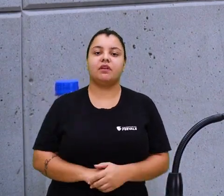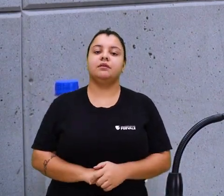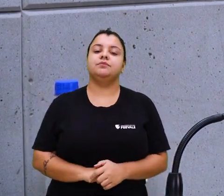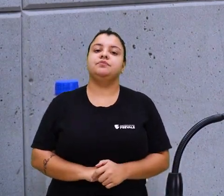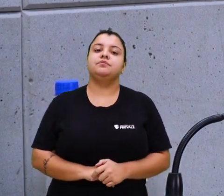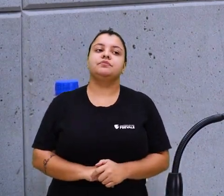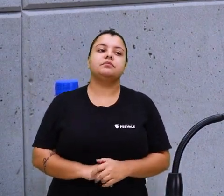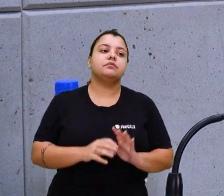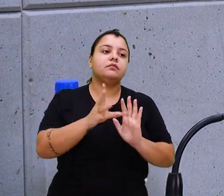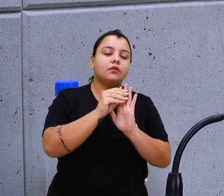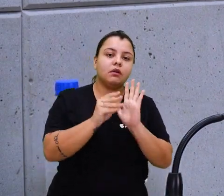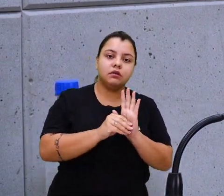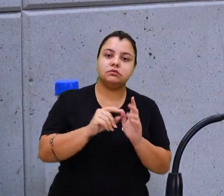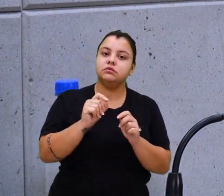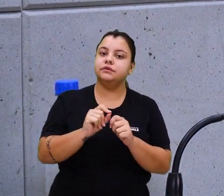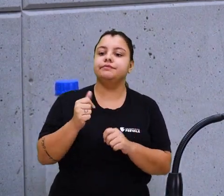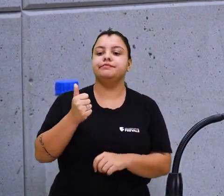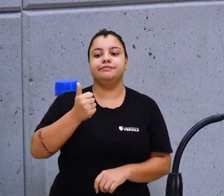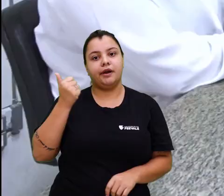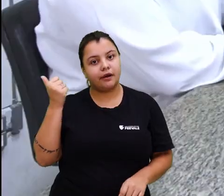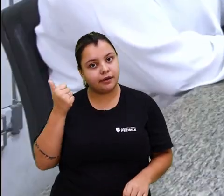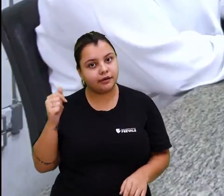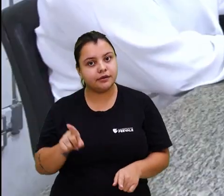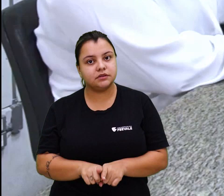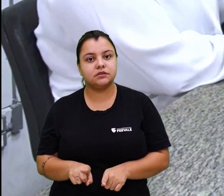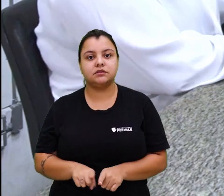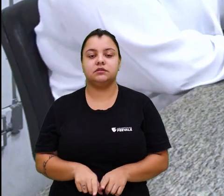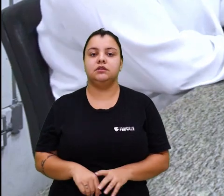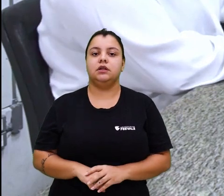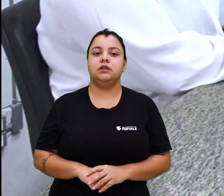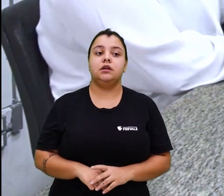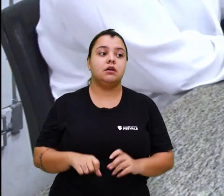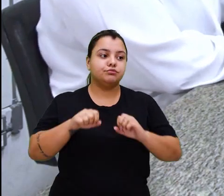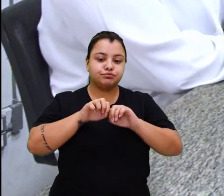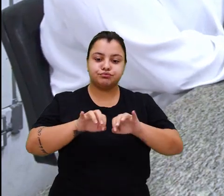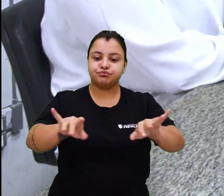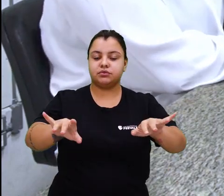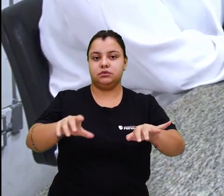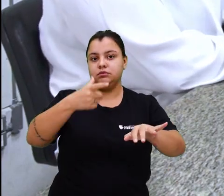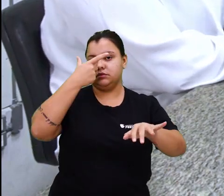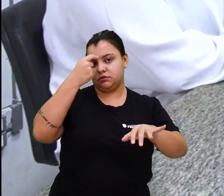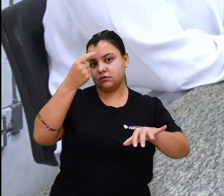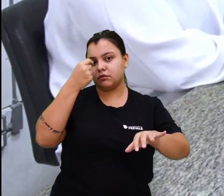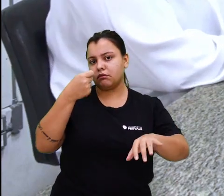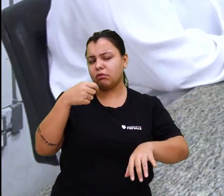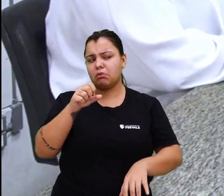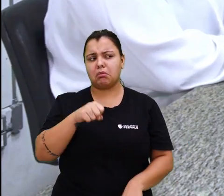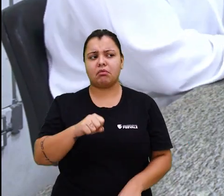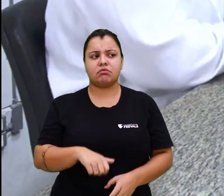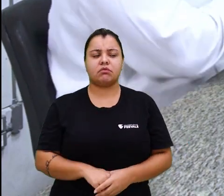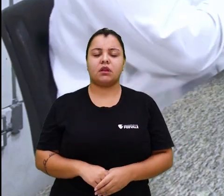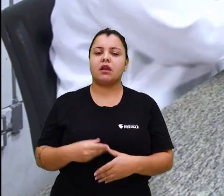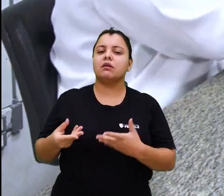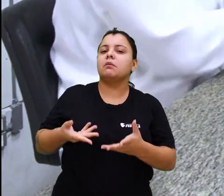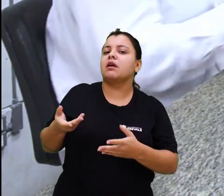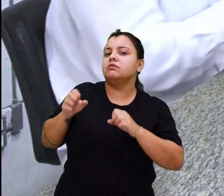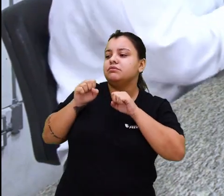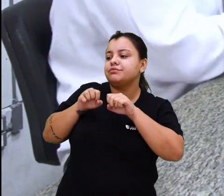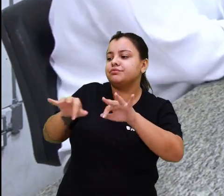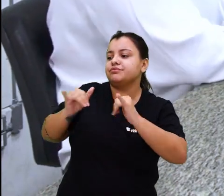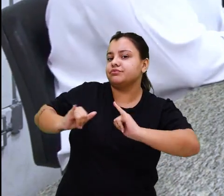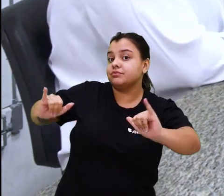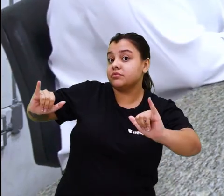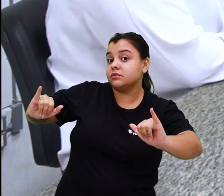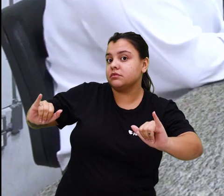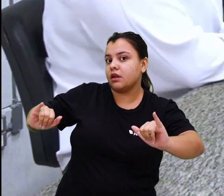o conteúdo quem faz é eles e circula pela Universidade assim tipo a galera como é que é assim essa divulgação tem